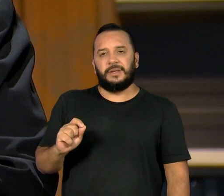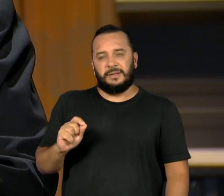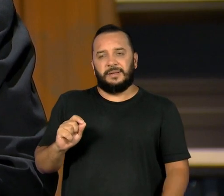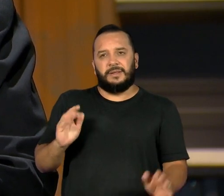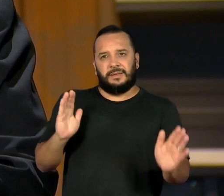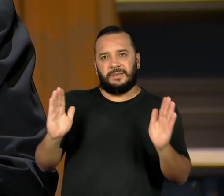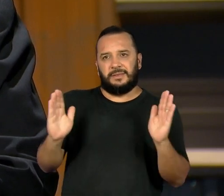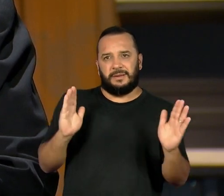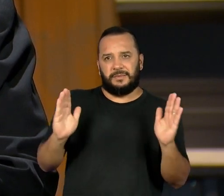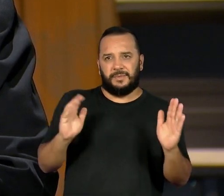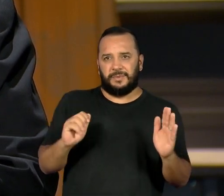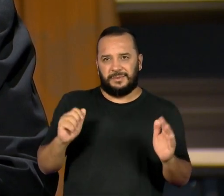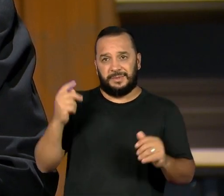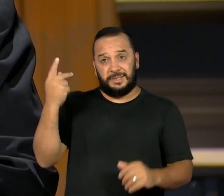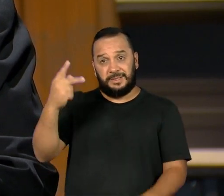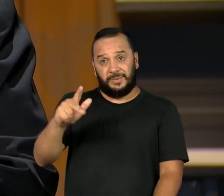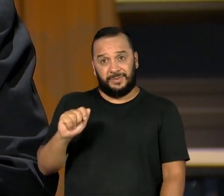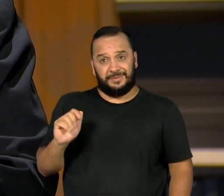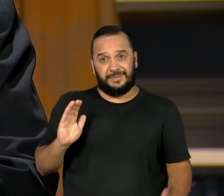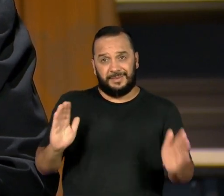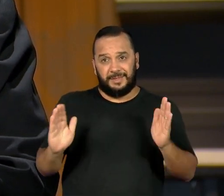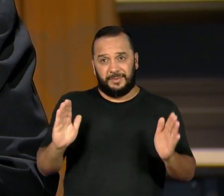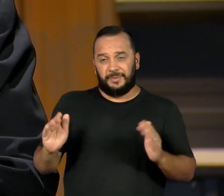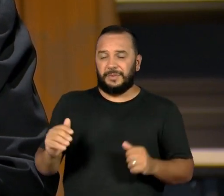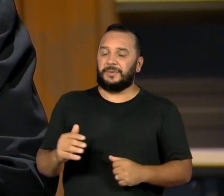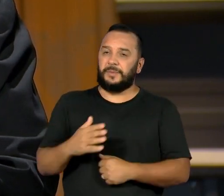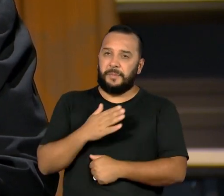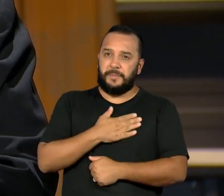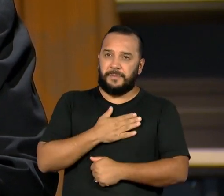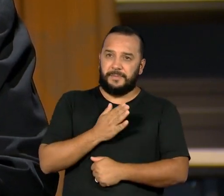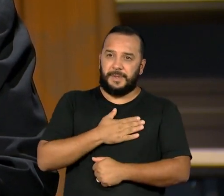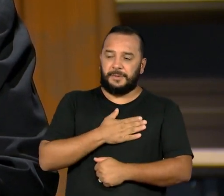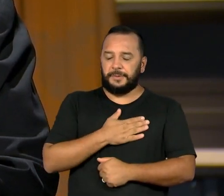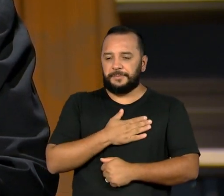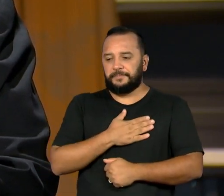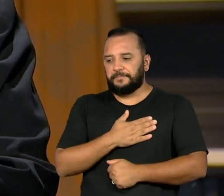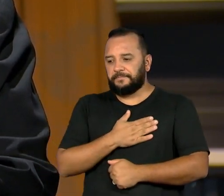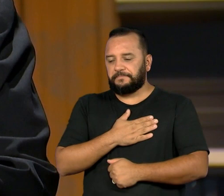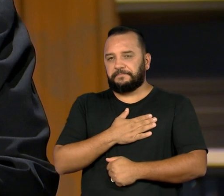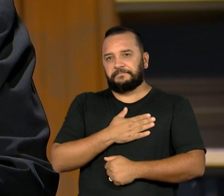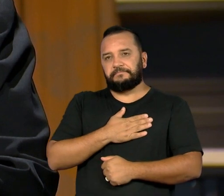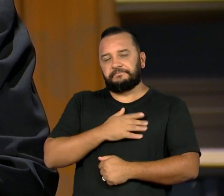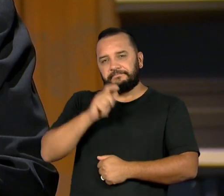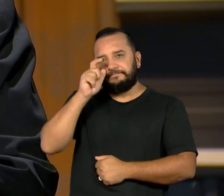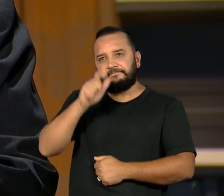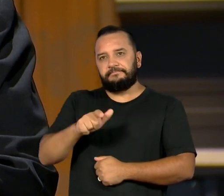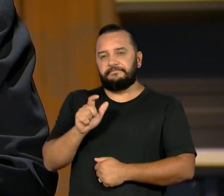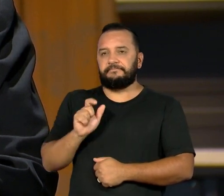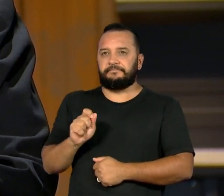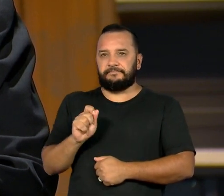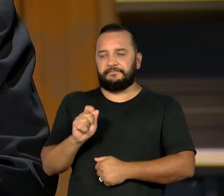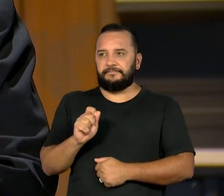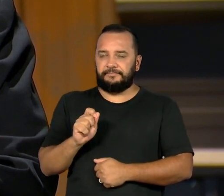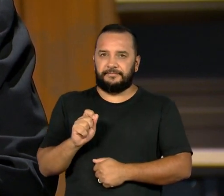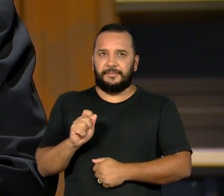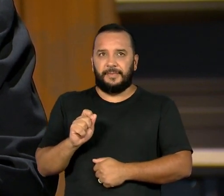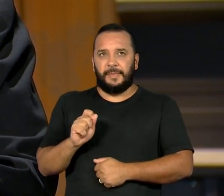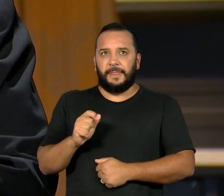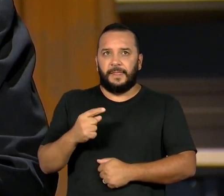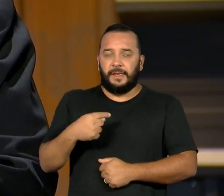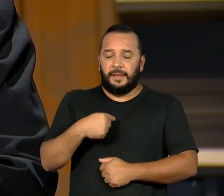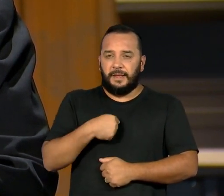timing, né? E no meu caso, é interessante que eu devo ter